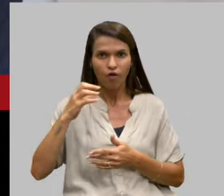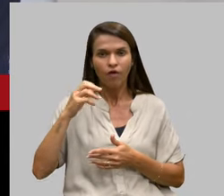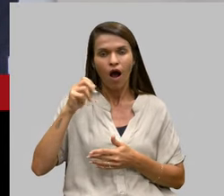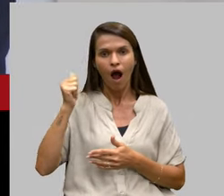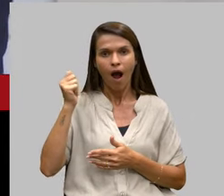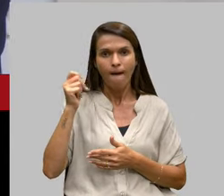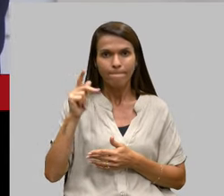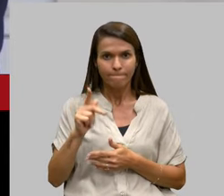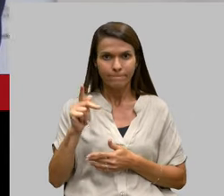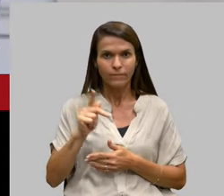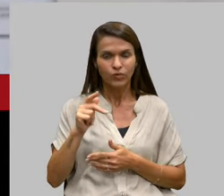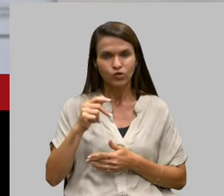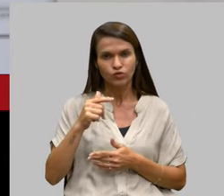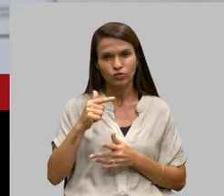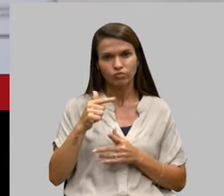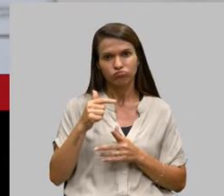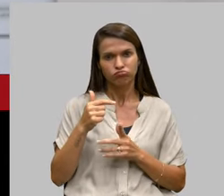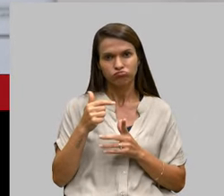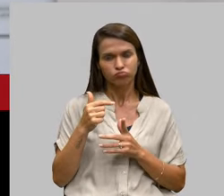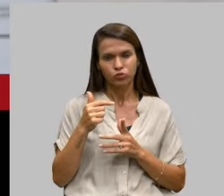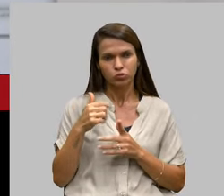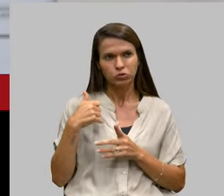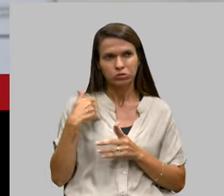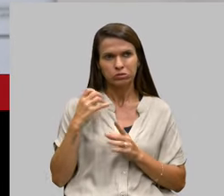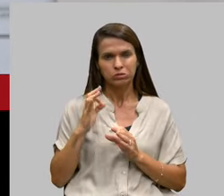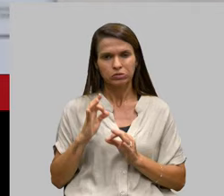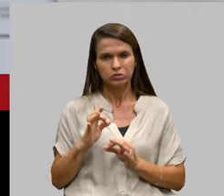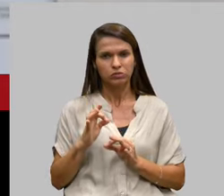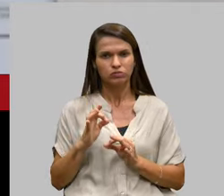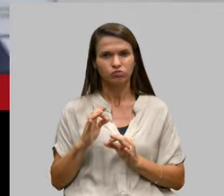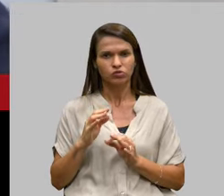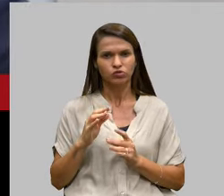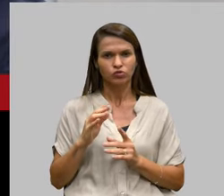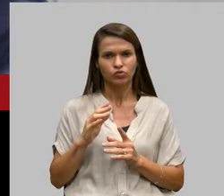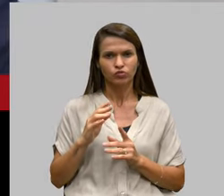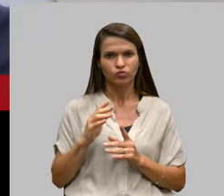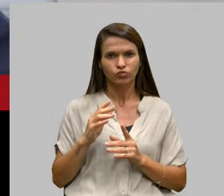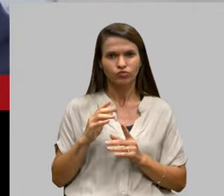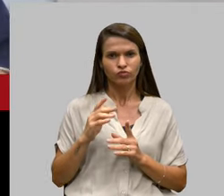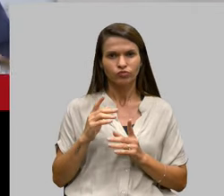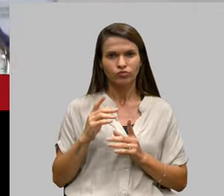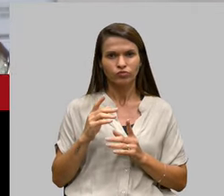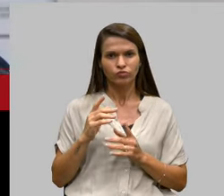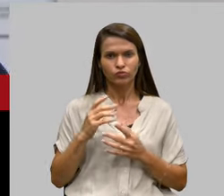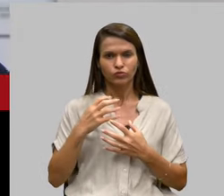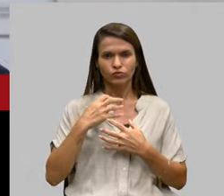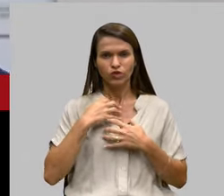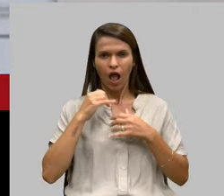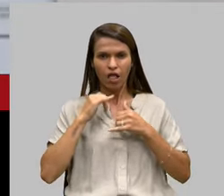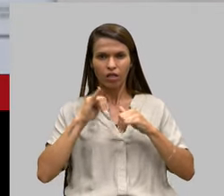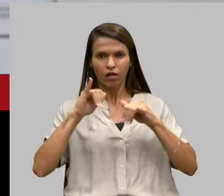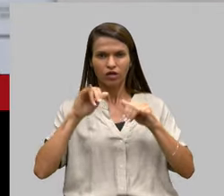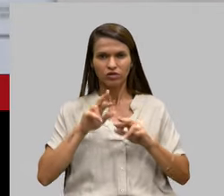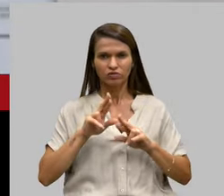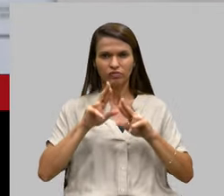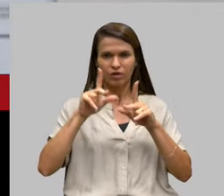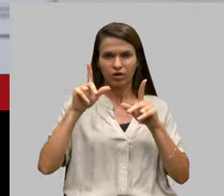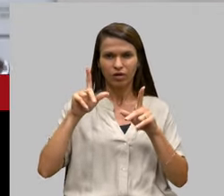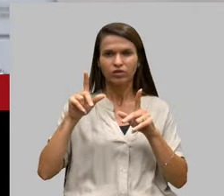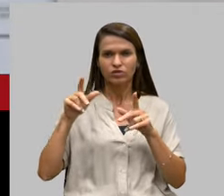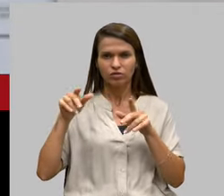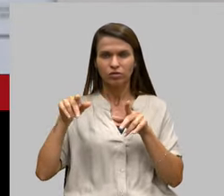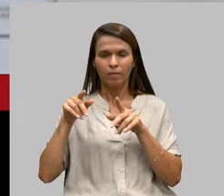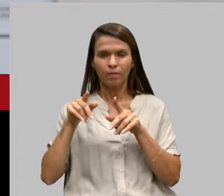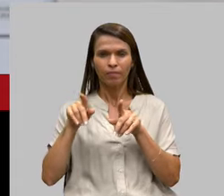contribuição Por uma questão lógica o tipo de disposição que ele tinha que não era só a minério eram vários outros som